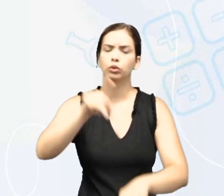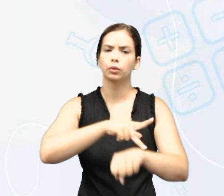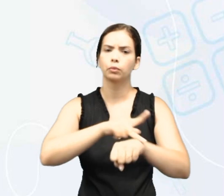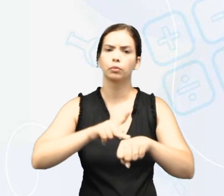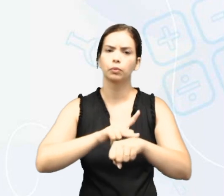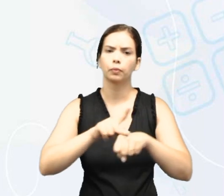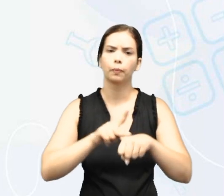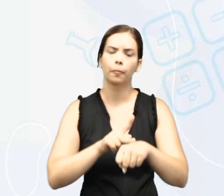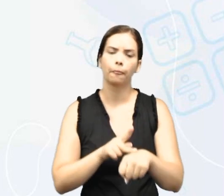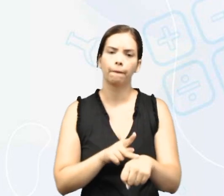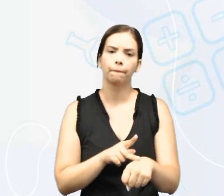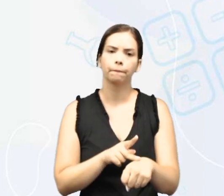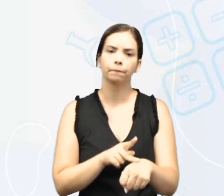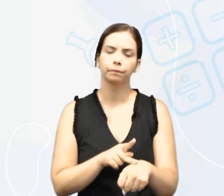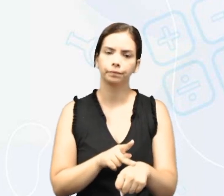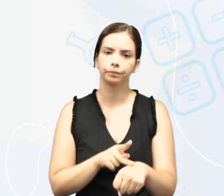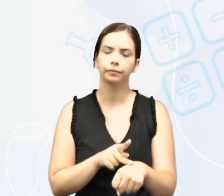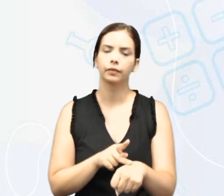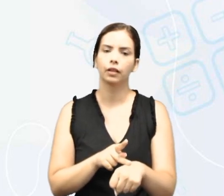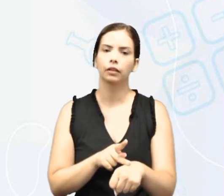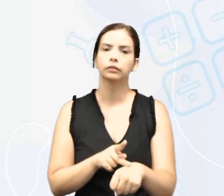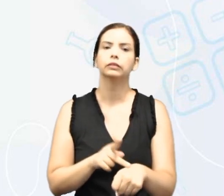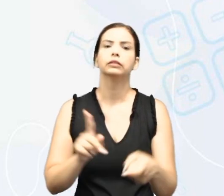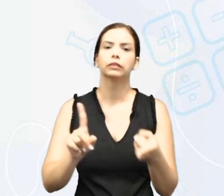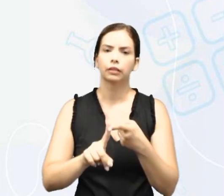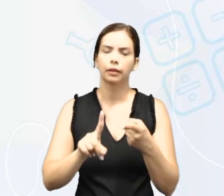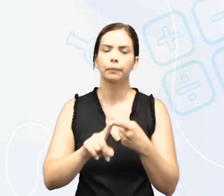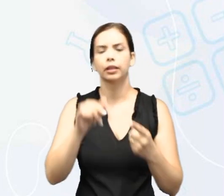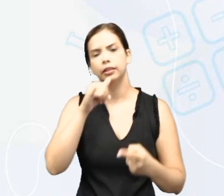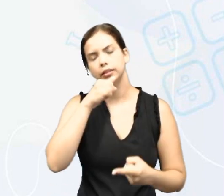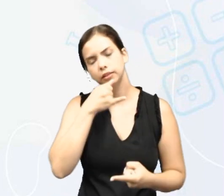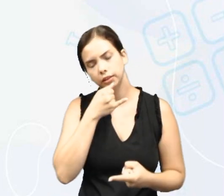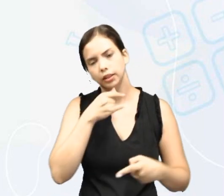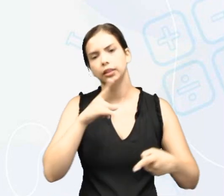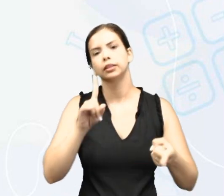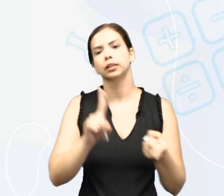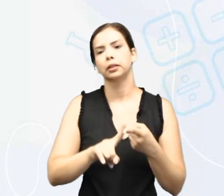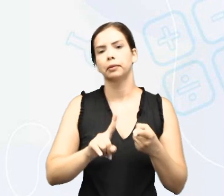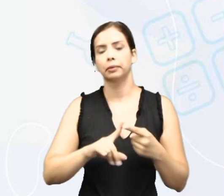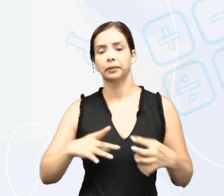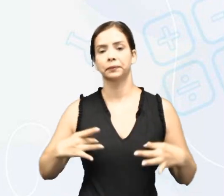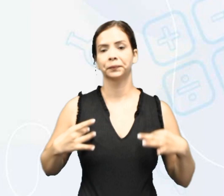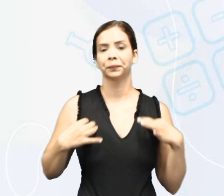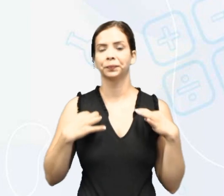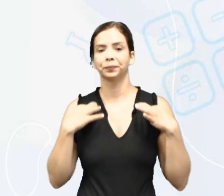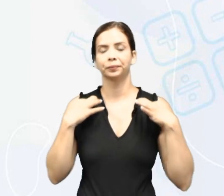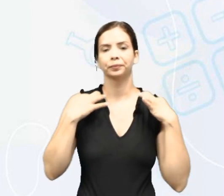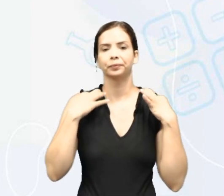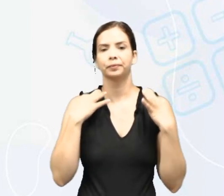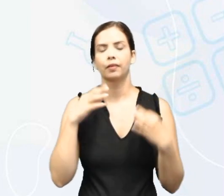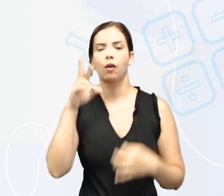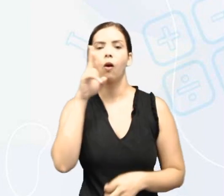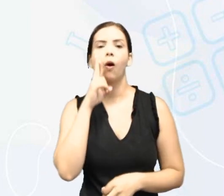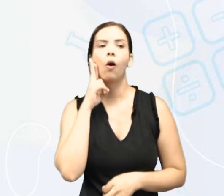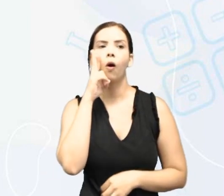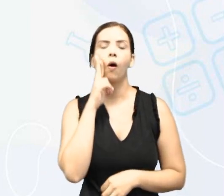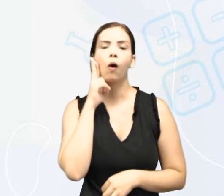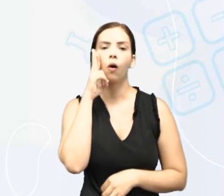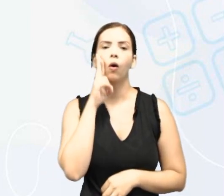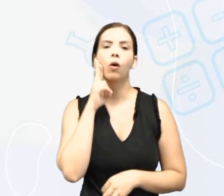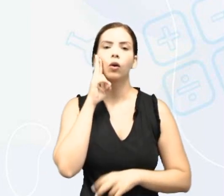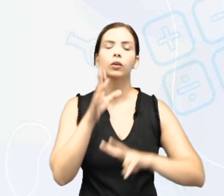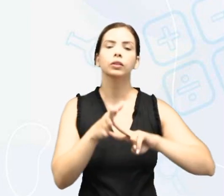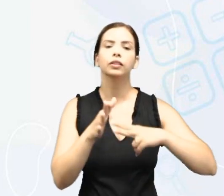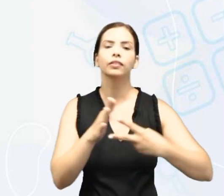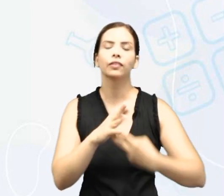tanto do luto, da tristeza, mas também como da elegância e da sofisticação. O rosa, ela já é associada